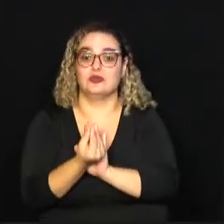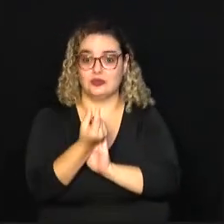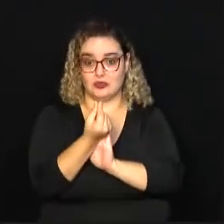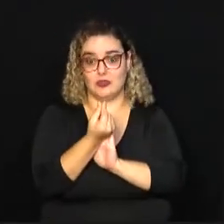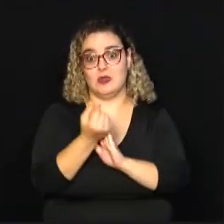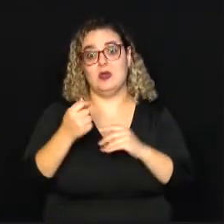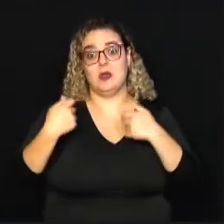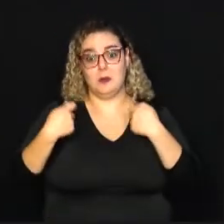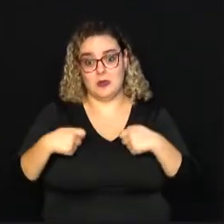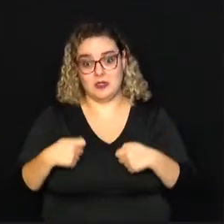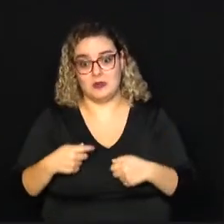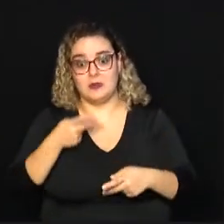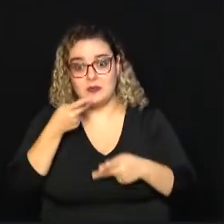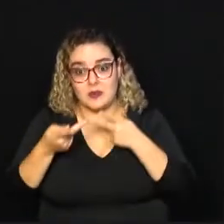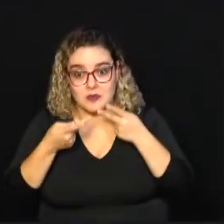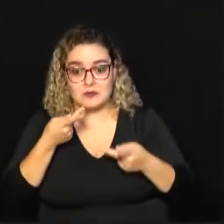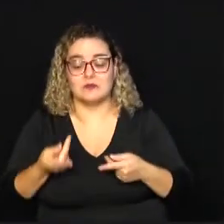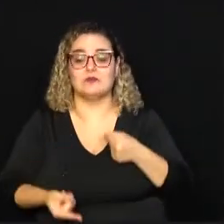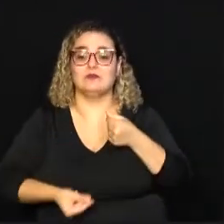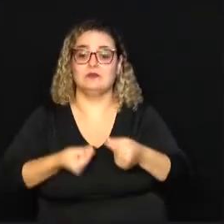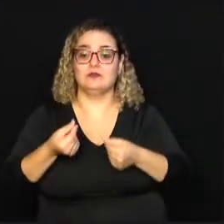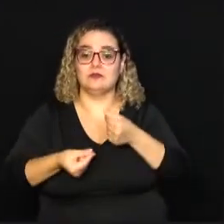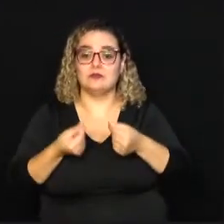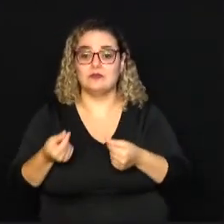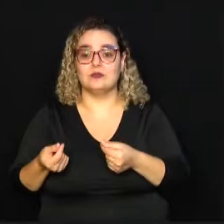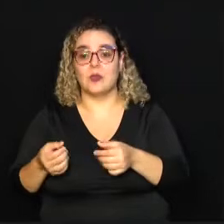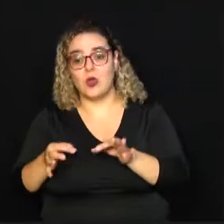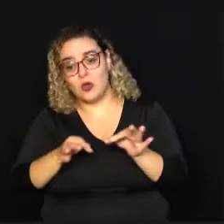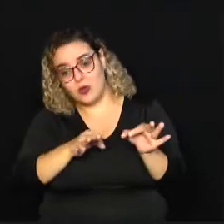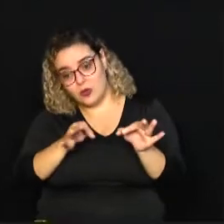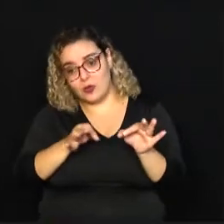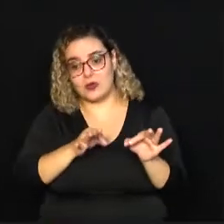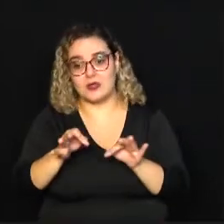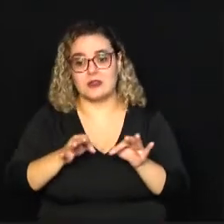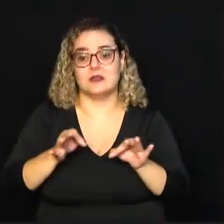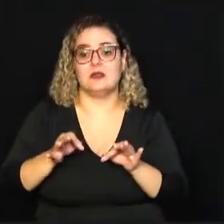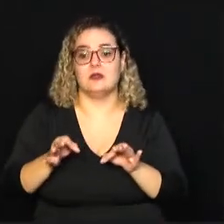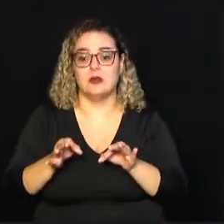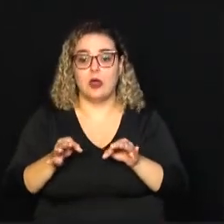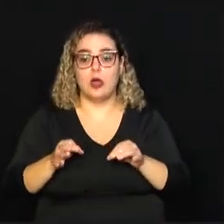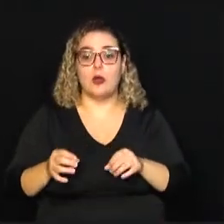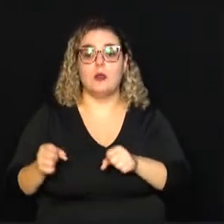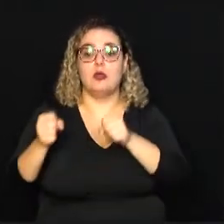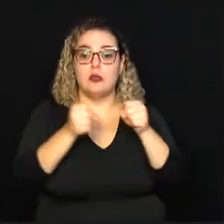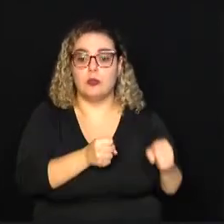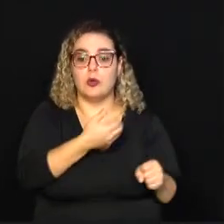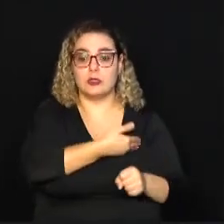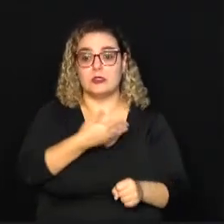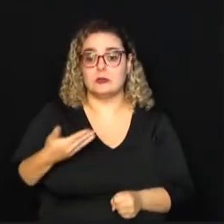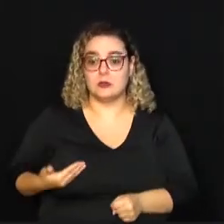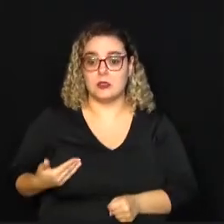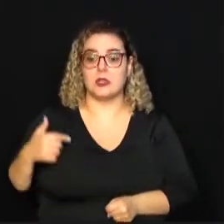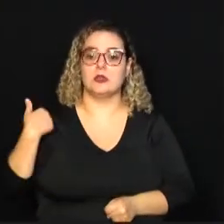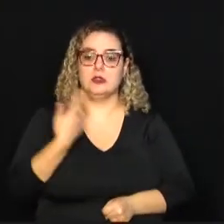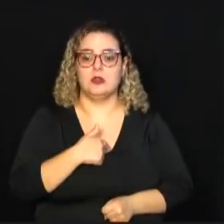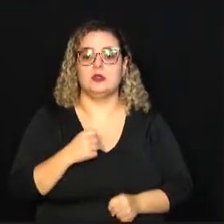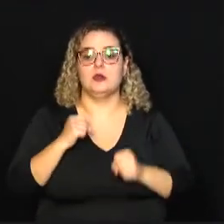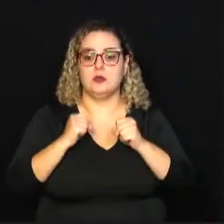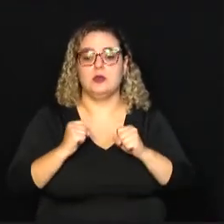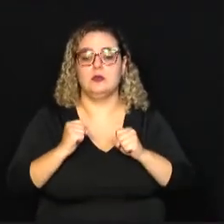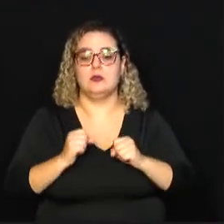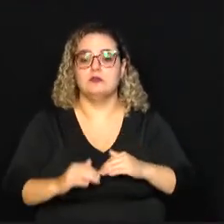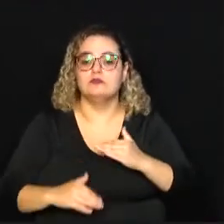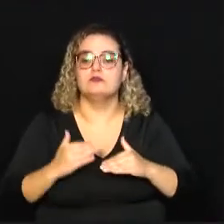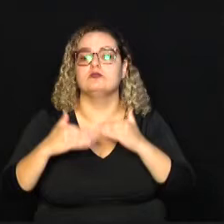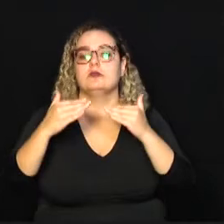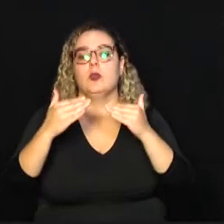ativação de segmentos econômicos organizadas pelo poder público para que a gente possa se reerguer e enfrentar essa crise com o mínimo